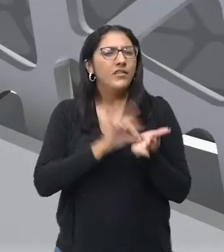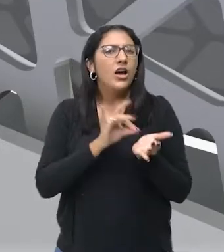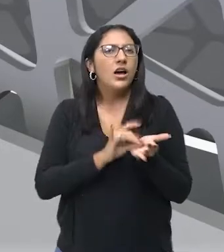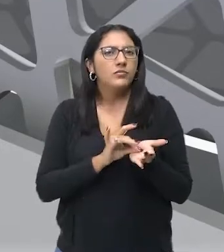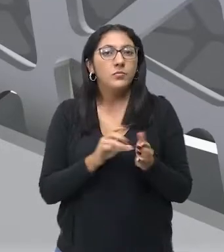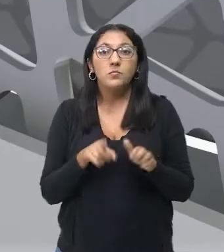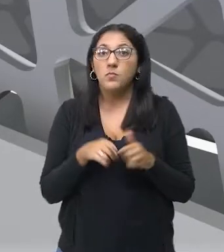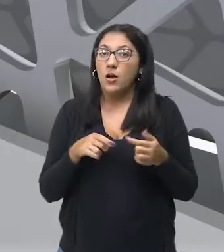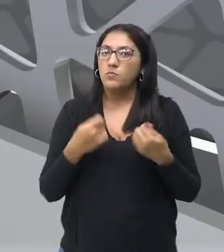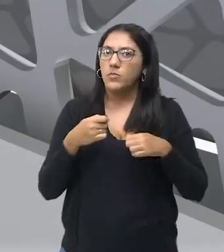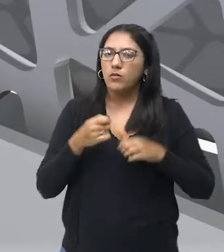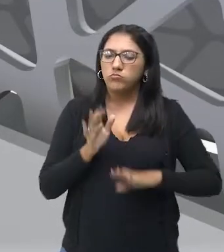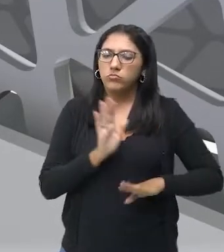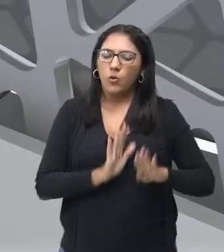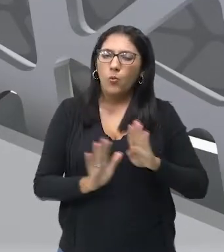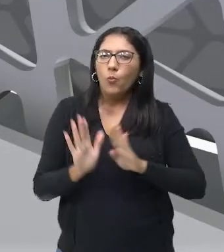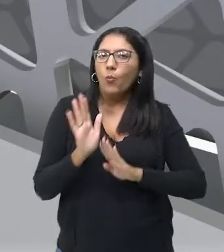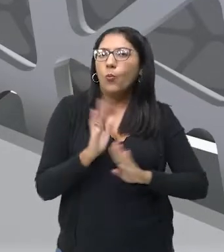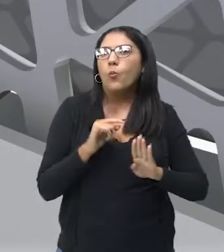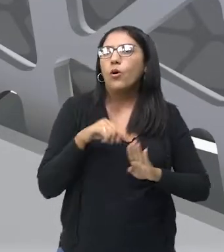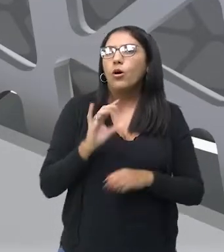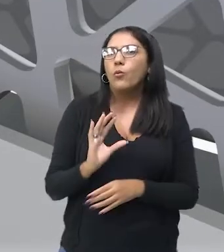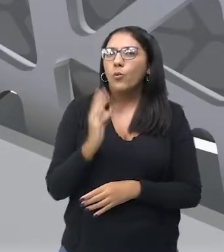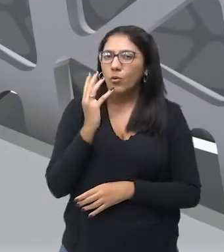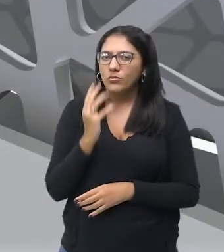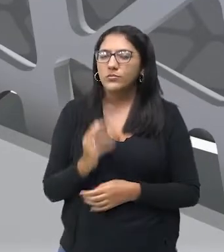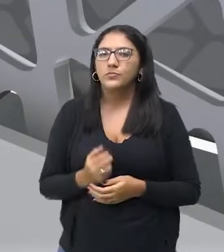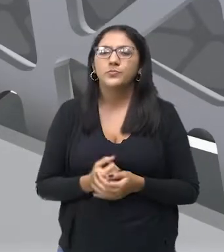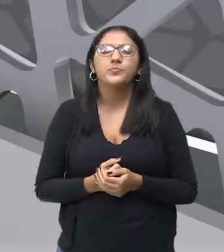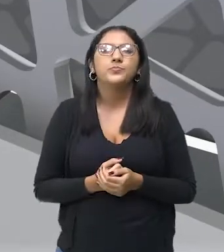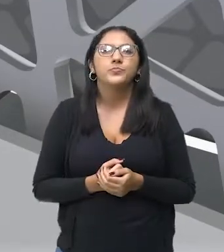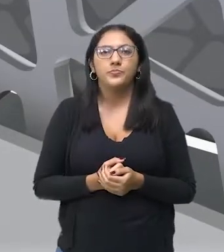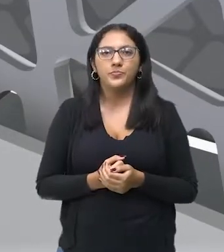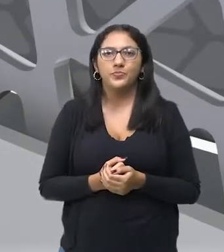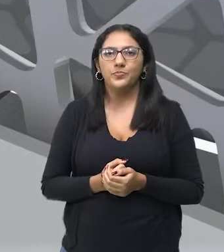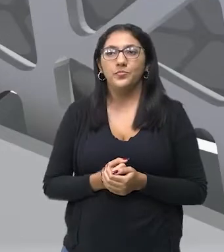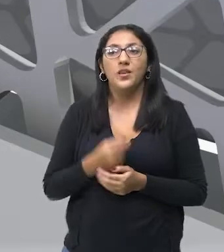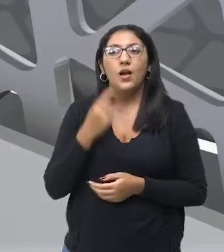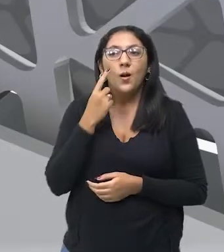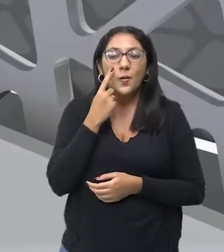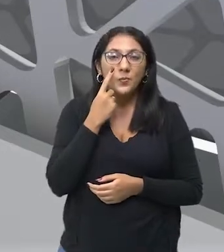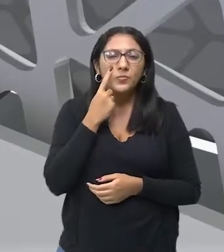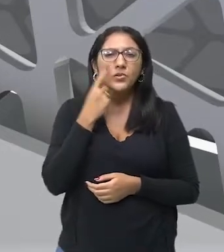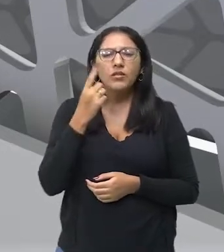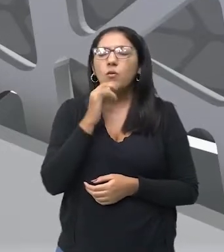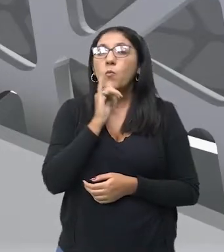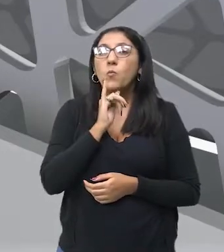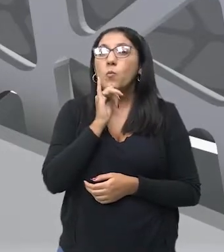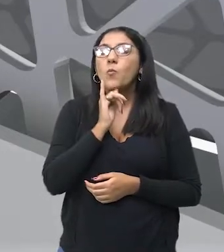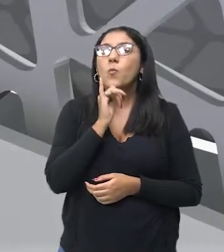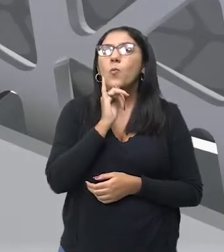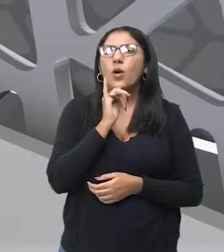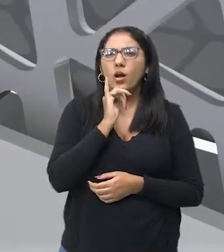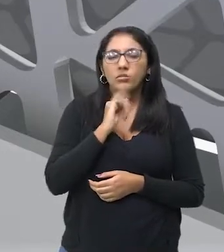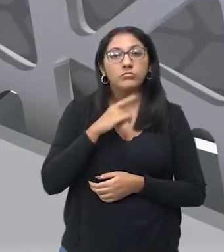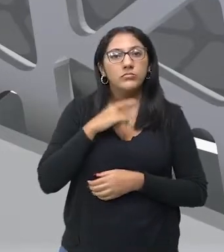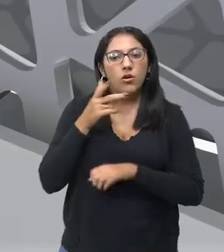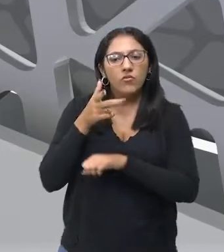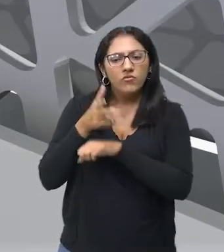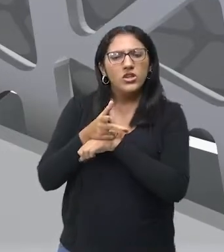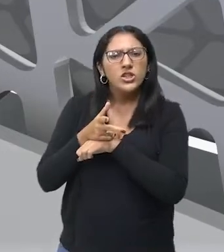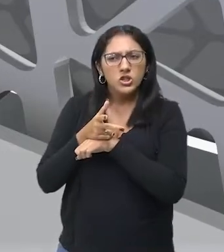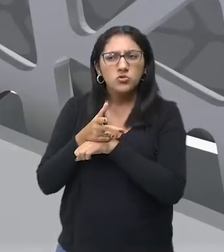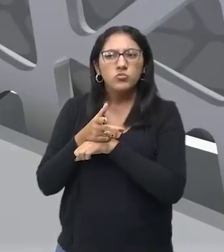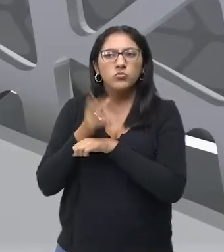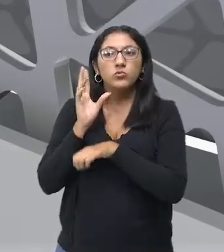gente precisa tomar cuidado com esse tipo de situação. Para ilustrar situações assim, nós temos um vídeo